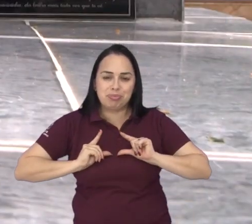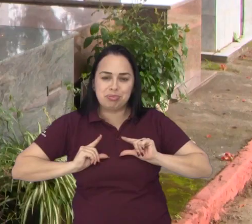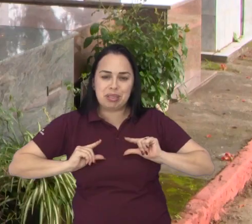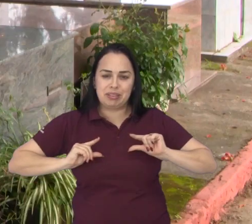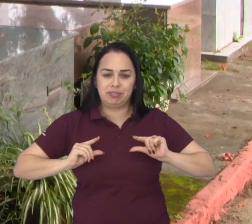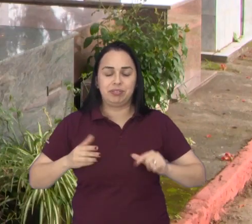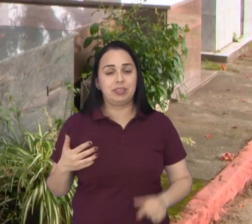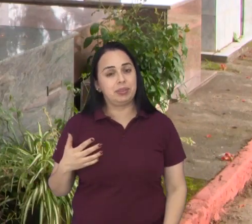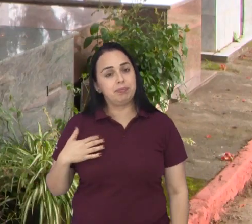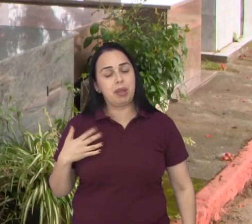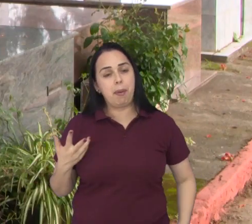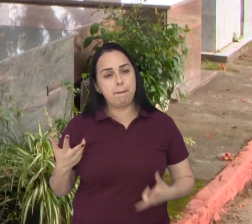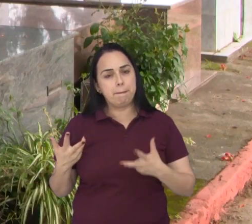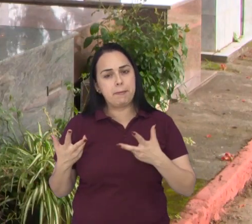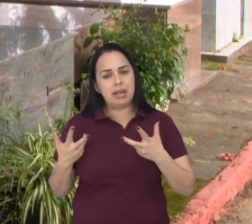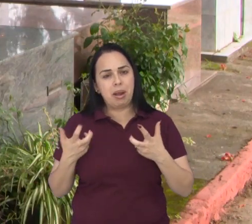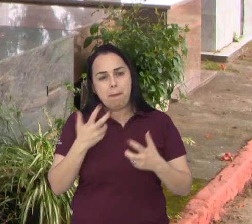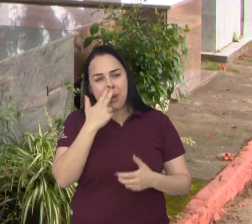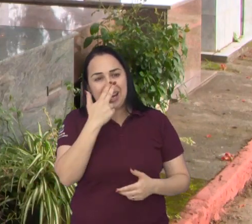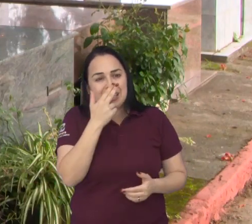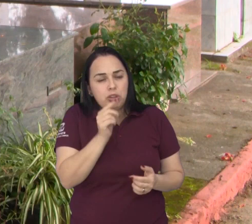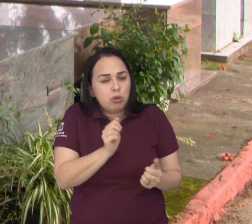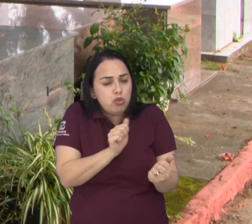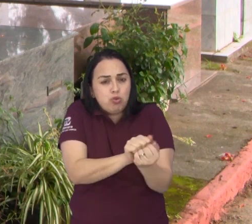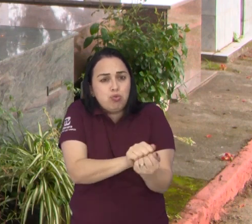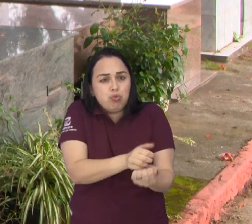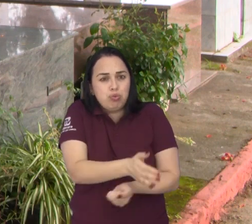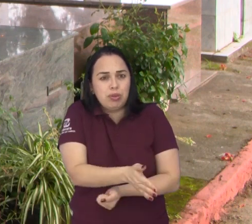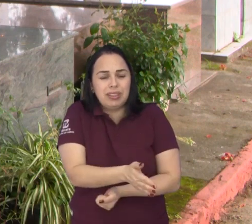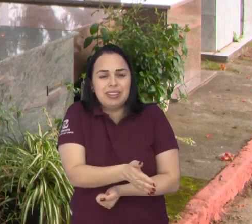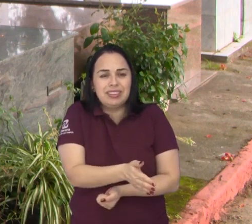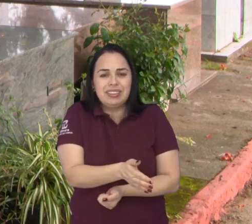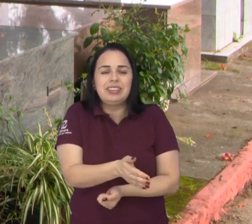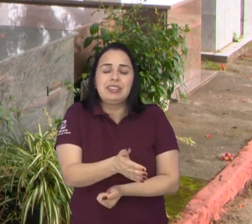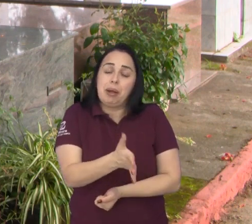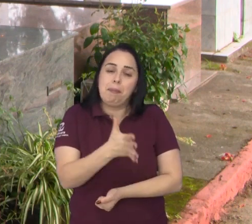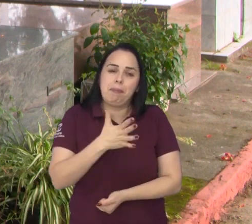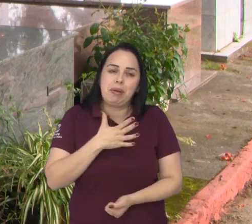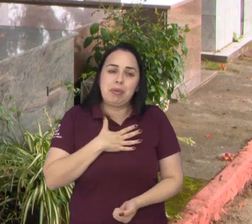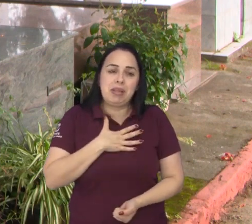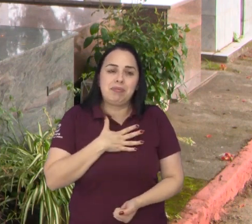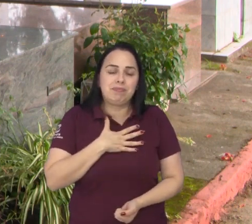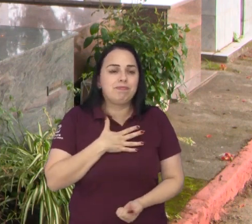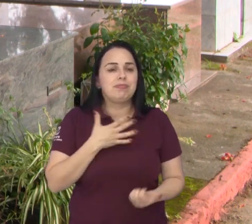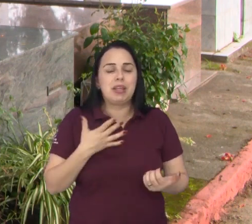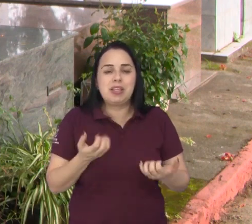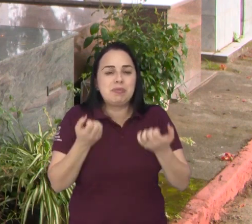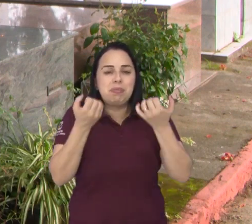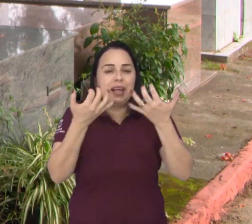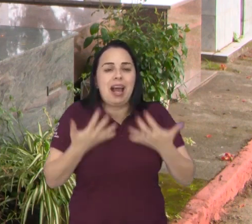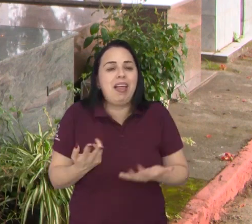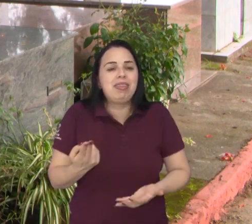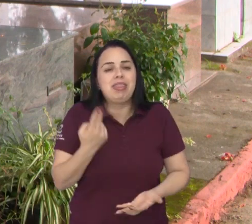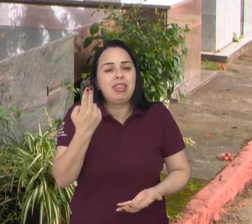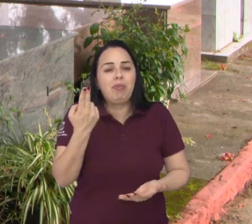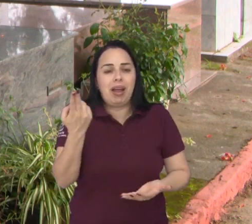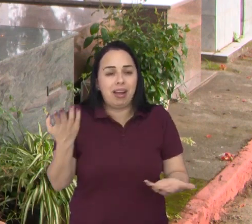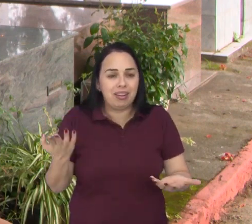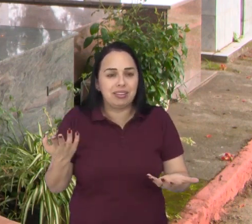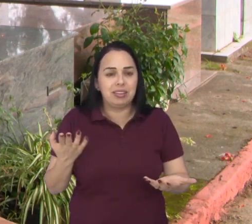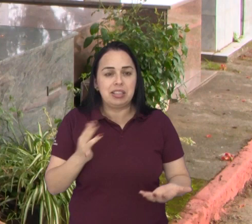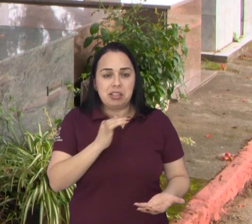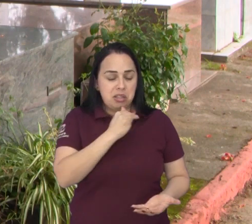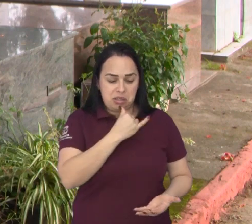existir. Eu venho que dá a impressão que eu estou perto deles. Então isso para mim não tem preço. É o que eu falei